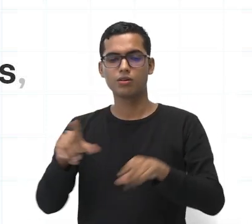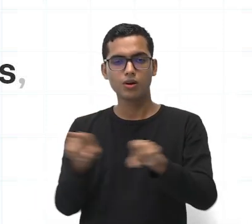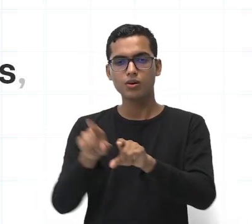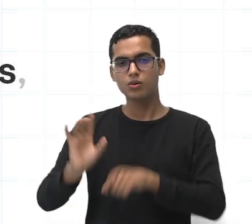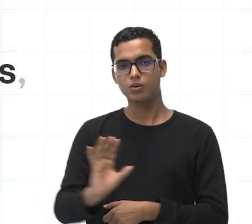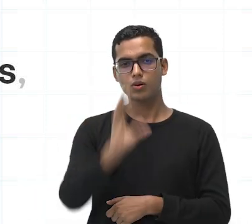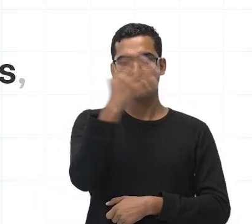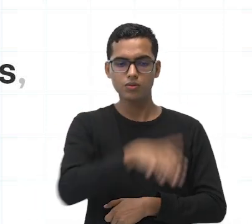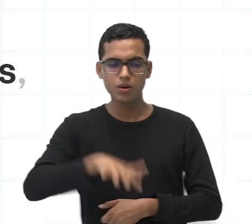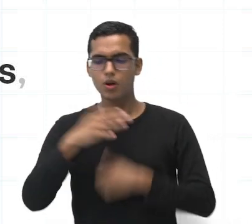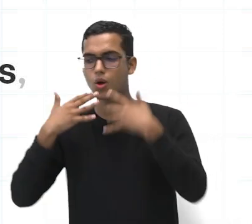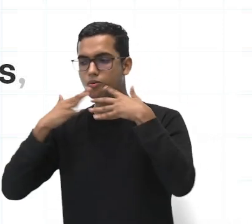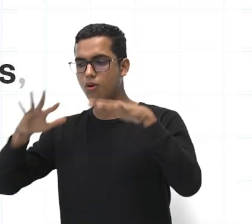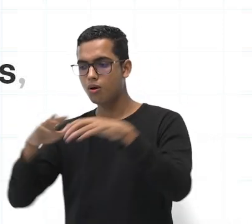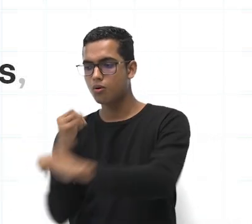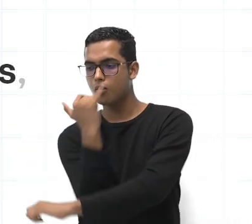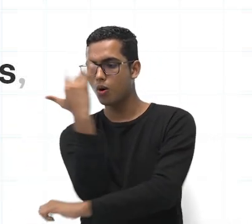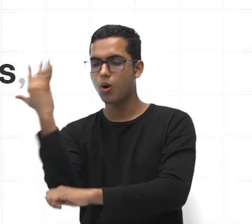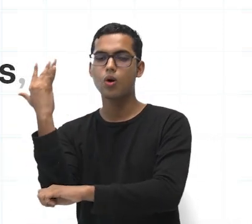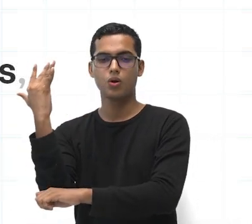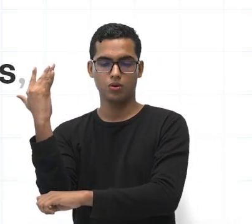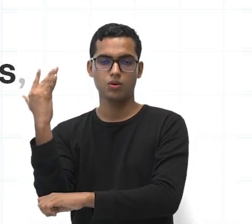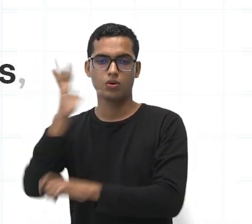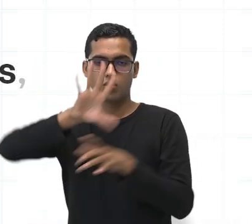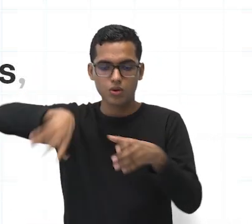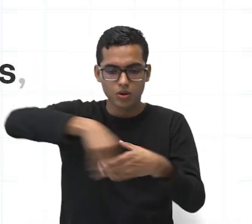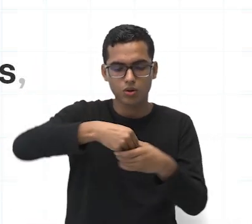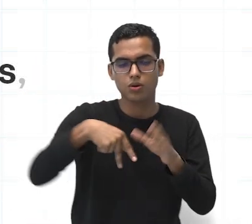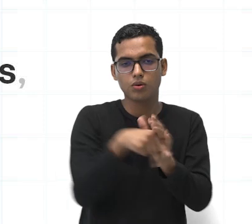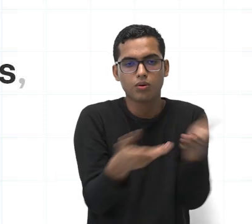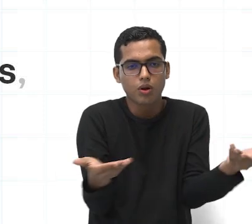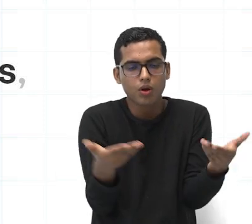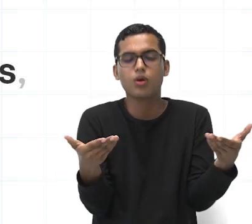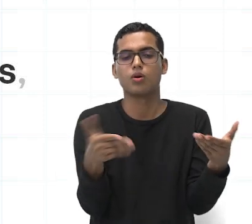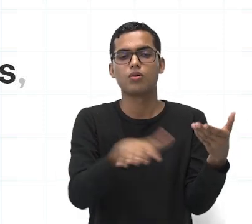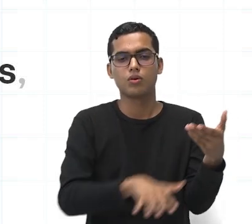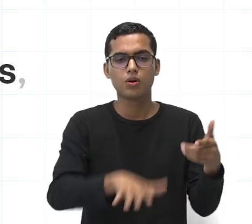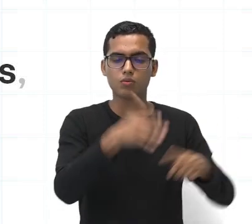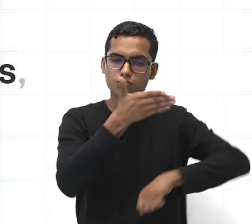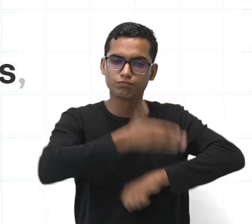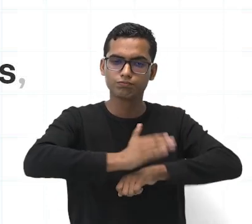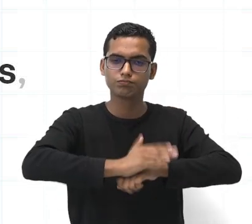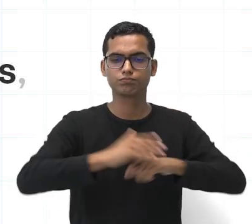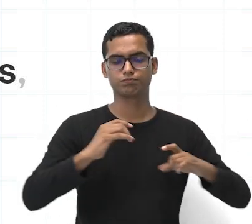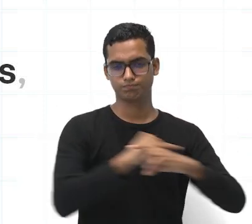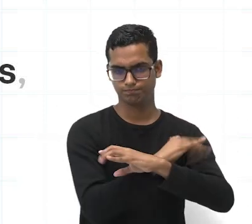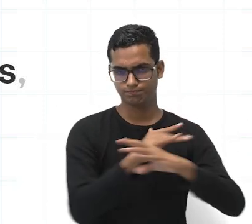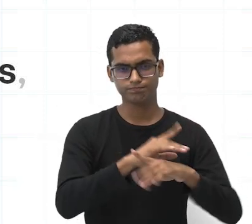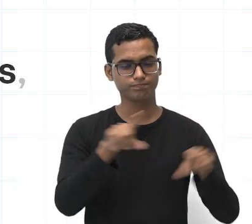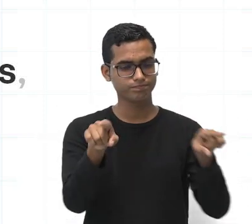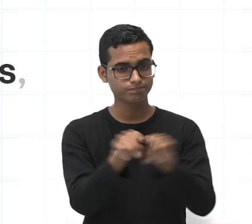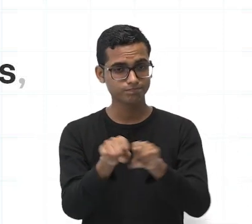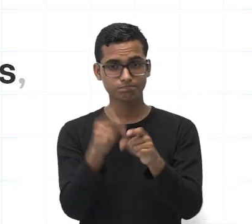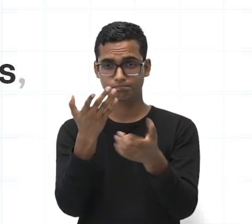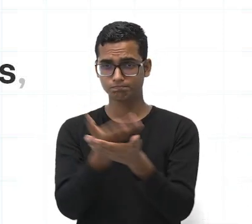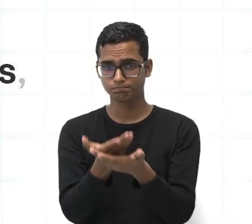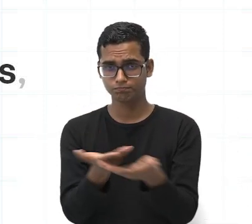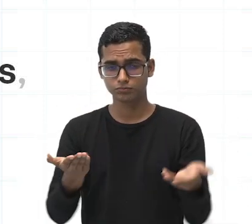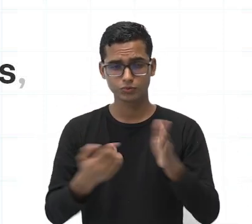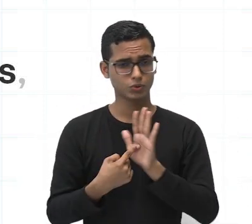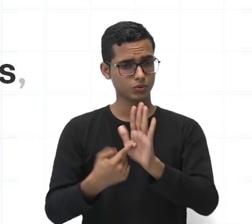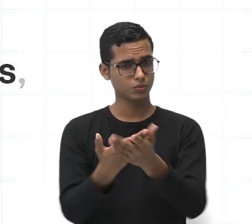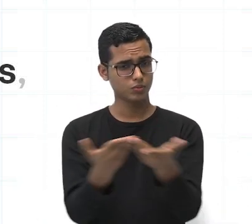meio natural, ou seja, nas práticas corporais de aventura na natureza. E para a aula de hoje, eu quero